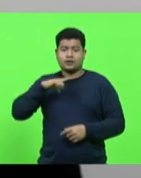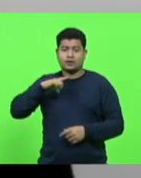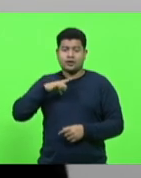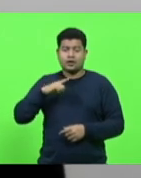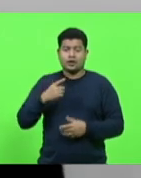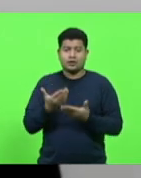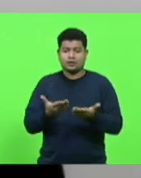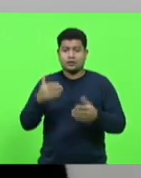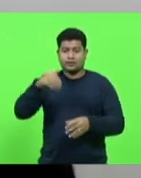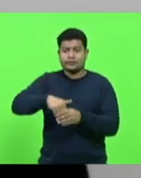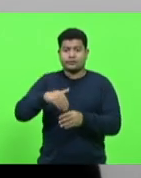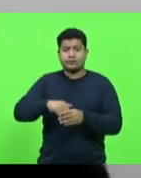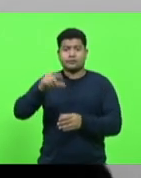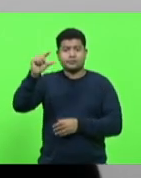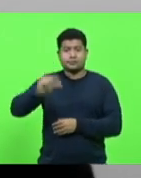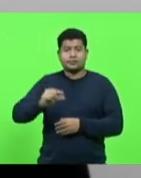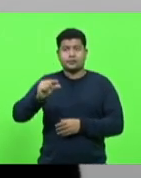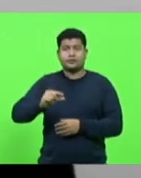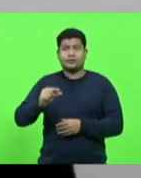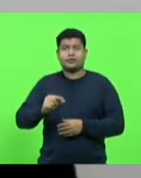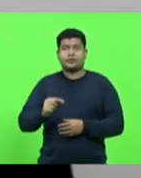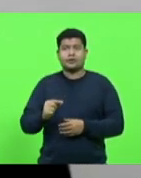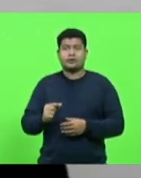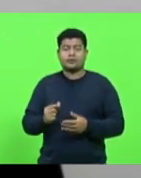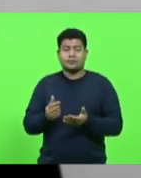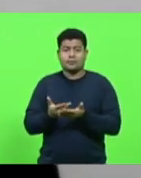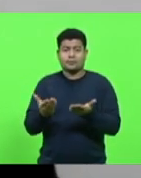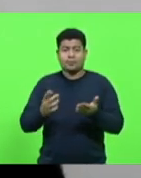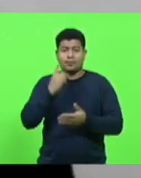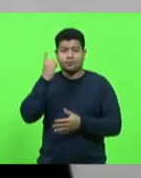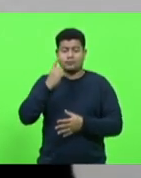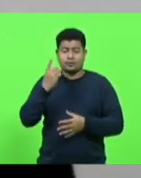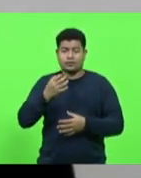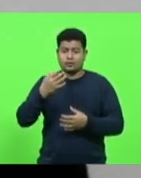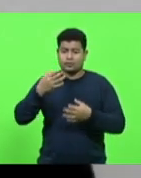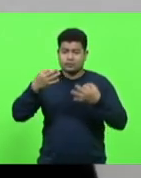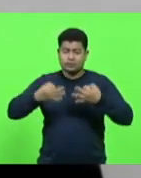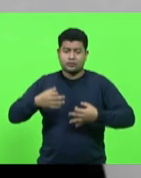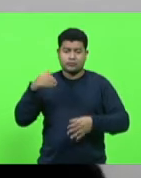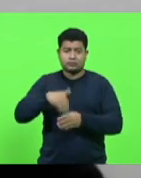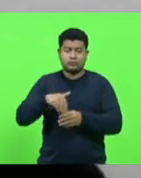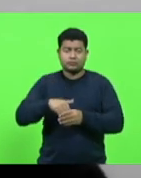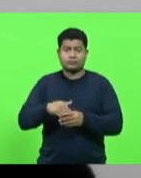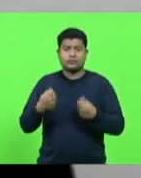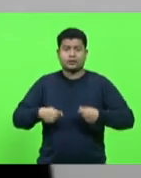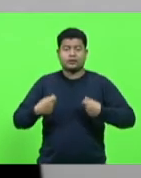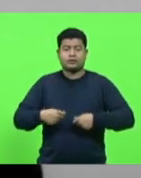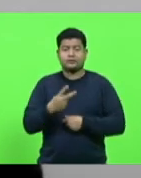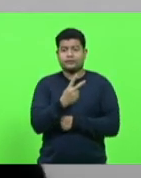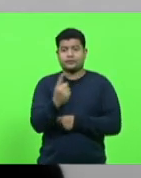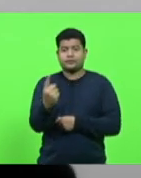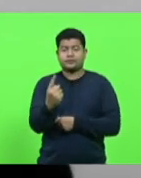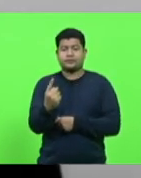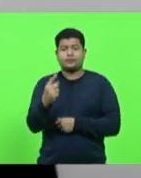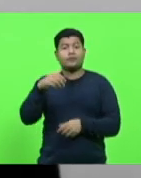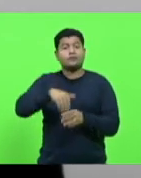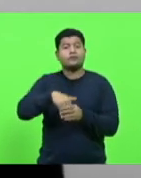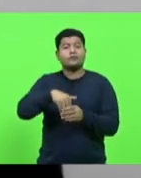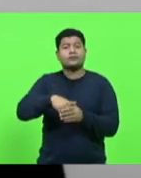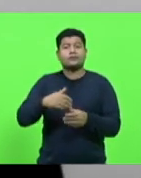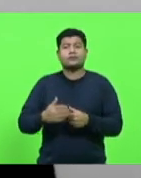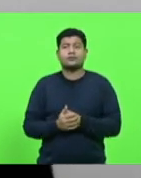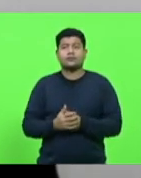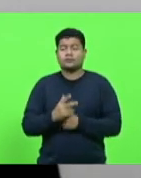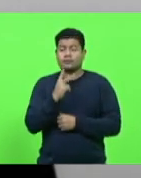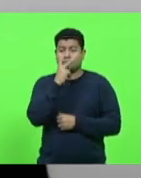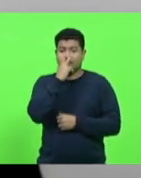votos necessários para atingir o quórum de uma votação. É preciso que 21 deputados votem. Então, nesse caso, me parece o